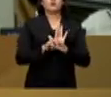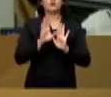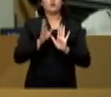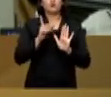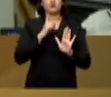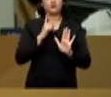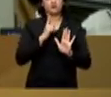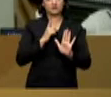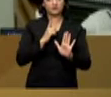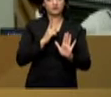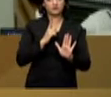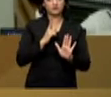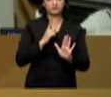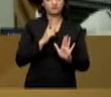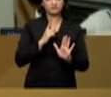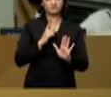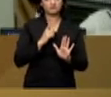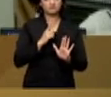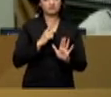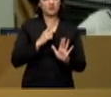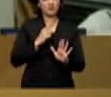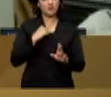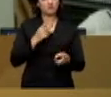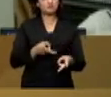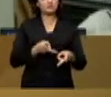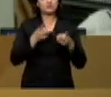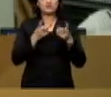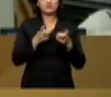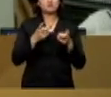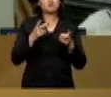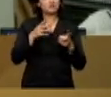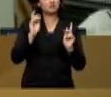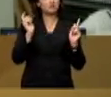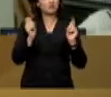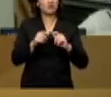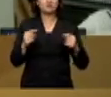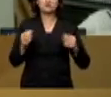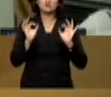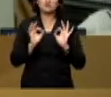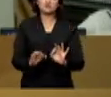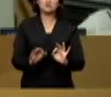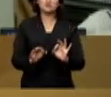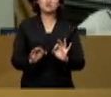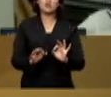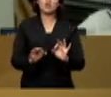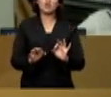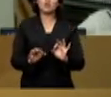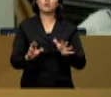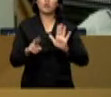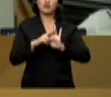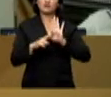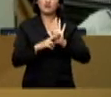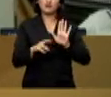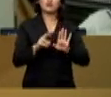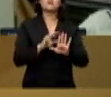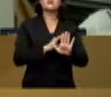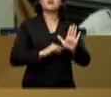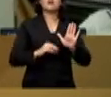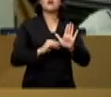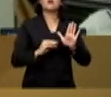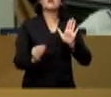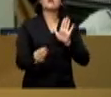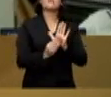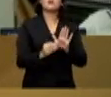referido diploma legal, entendo plenamente aplicável a sistemática trazida pela Emenda Constitucional 87 de